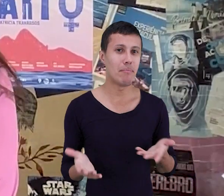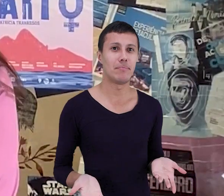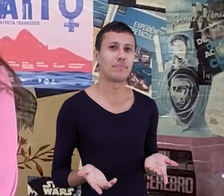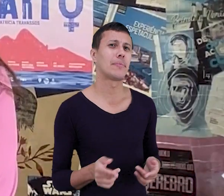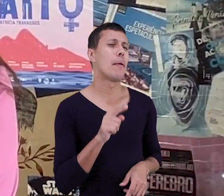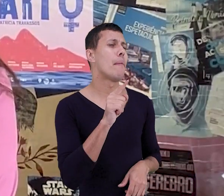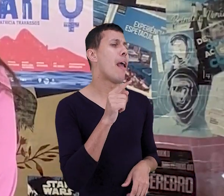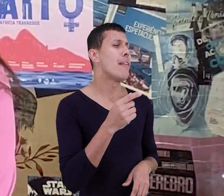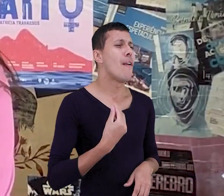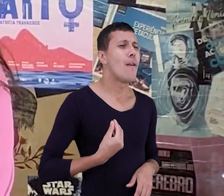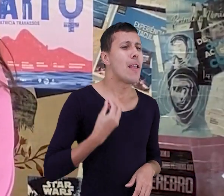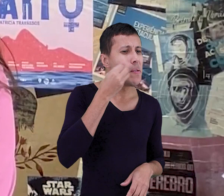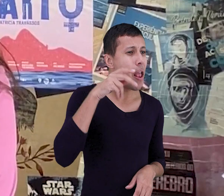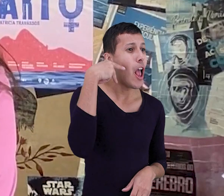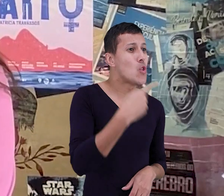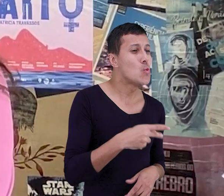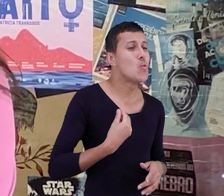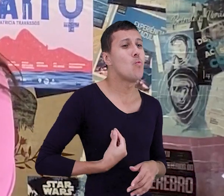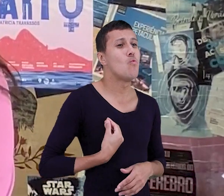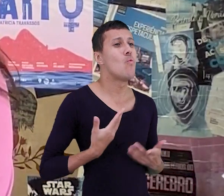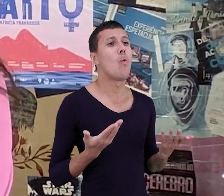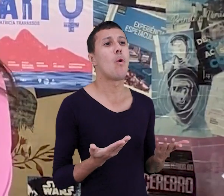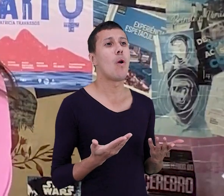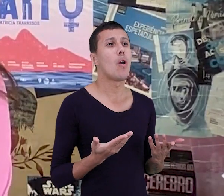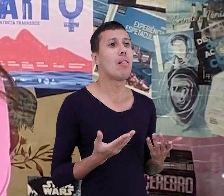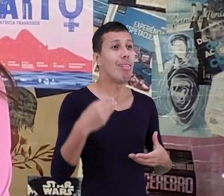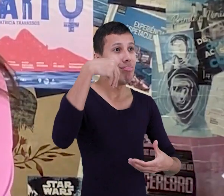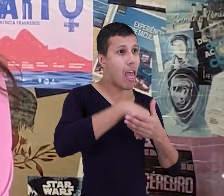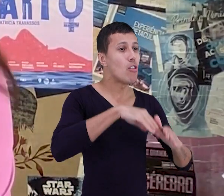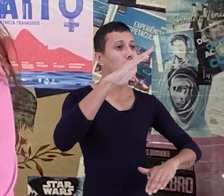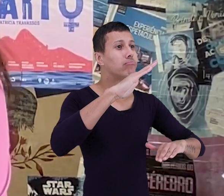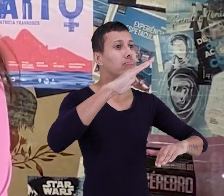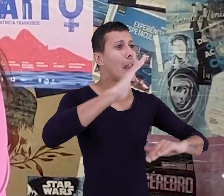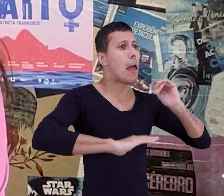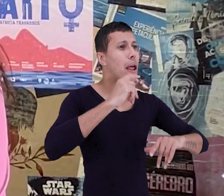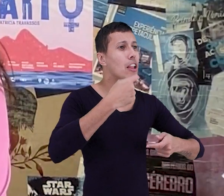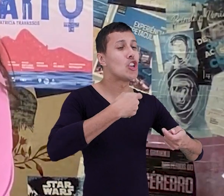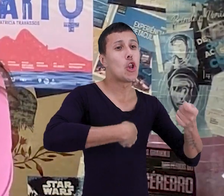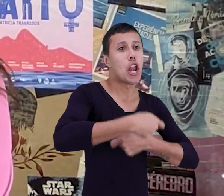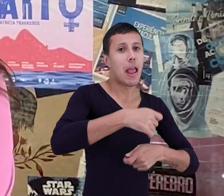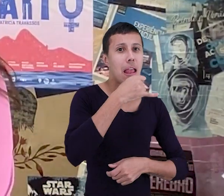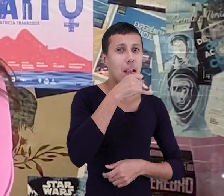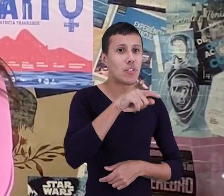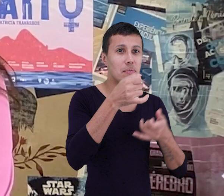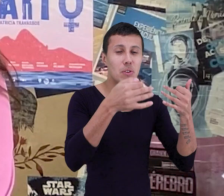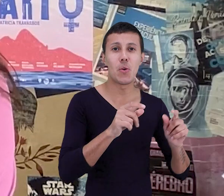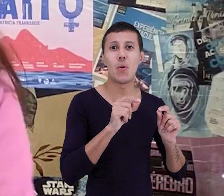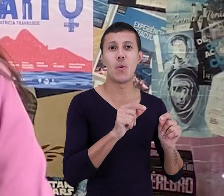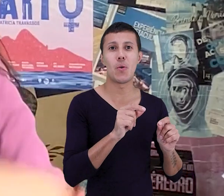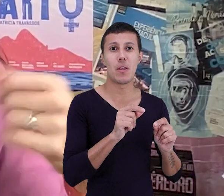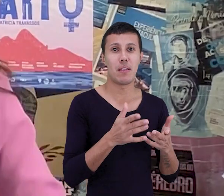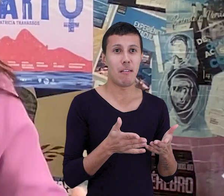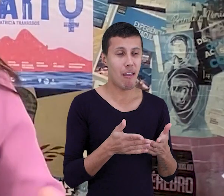essa sua vivência ou essas experiências trazem para o seu negócio? Você acha? Você já falou em humildade, por exemplo, que é exatamente o que o seu sócio